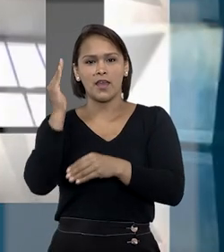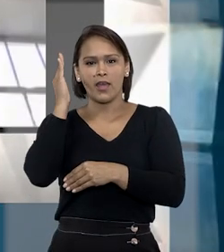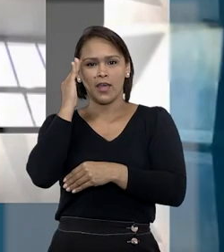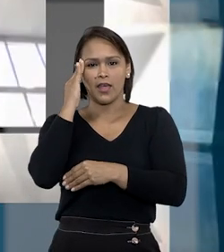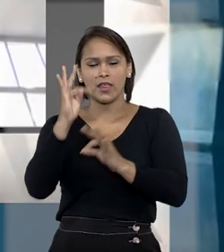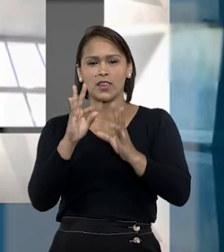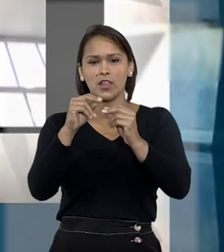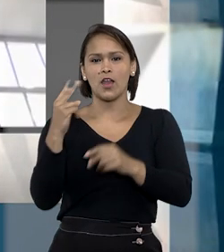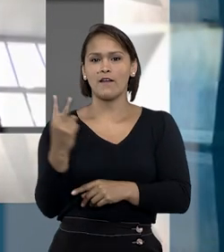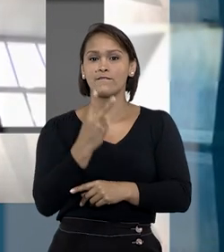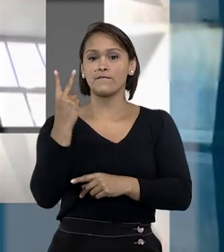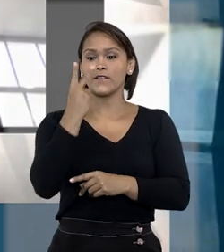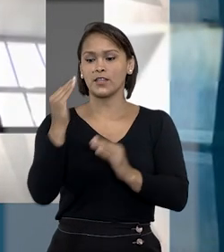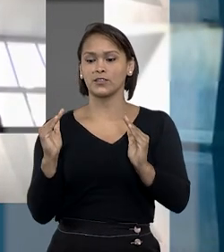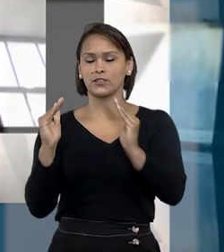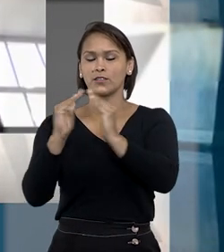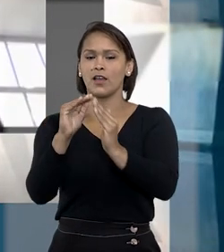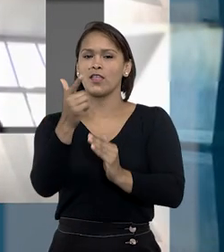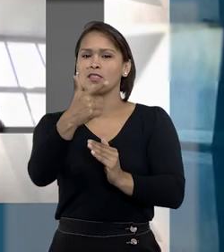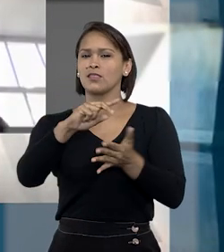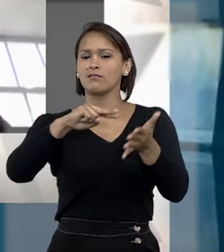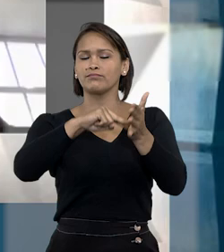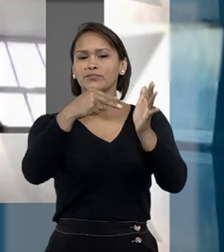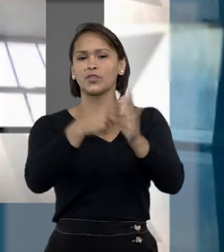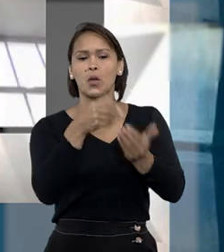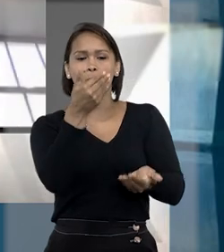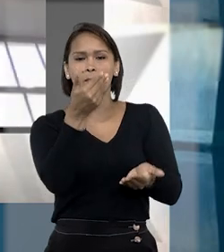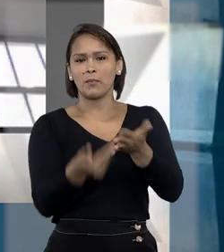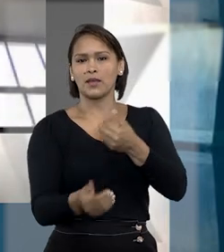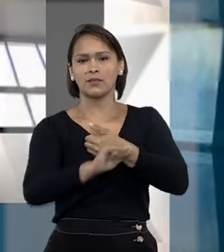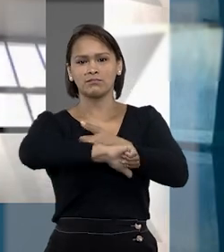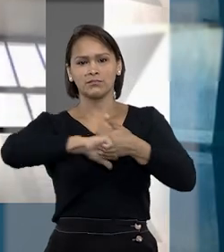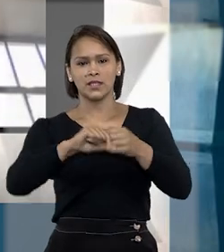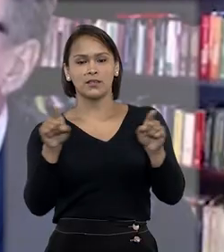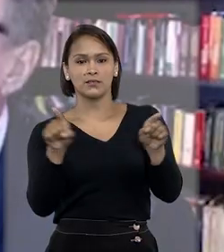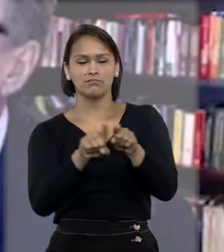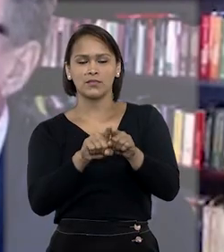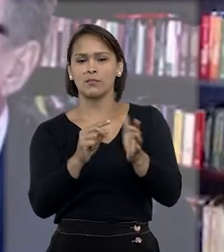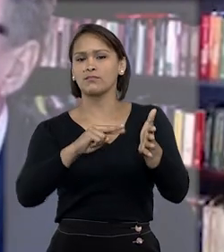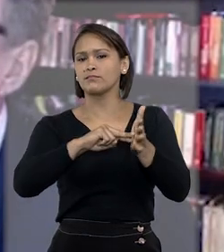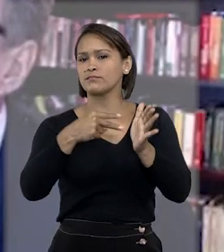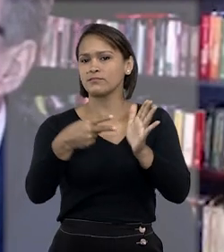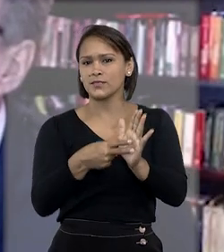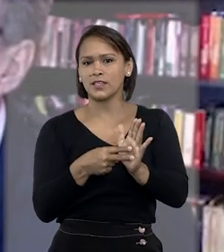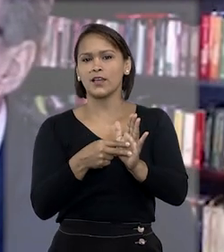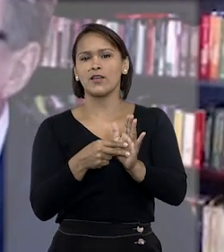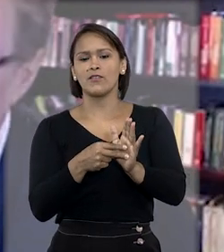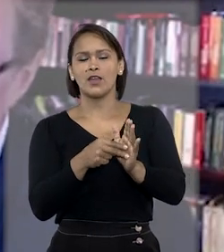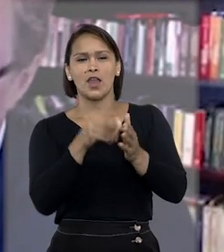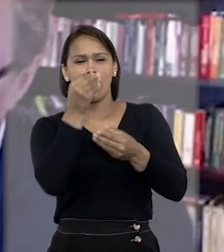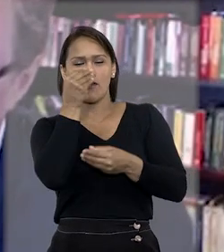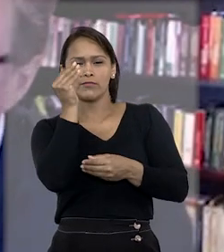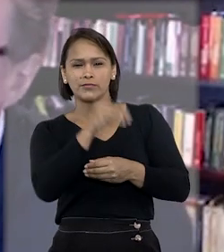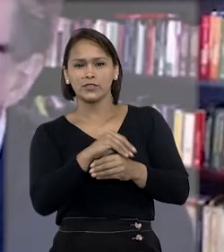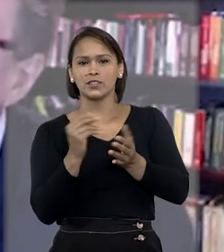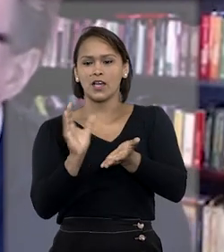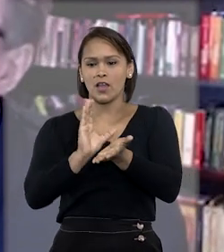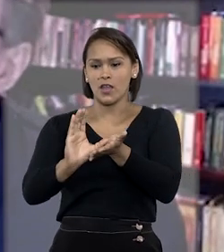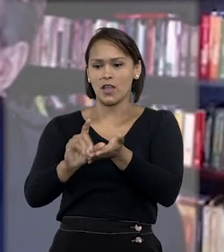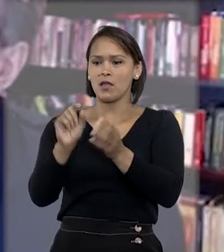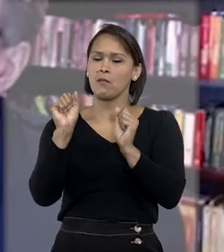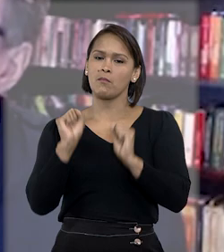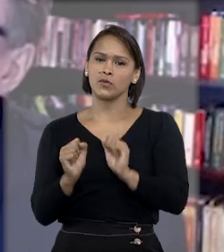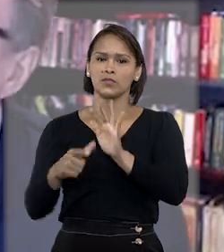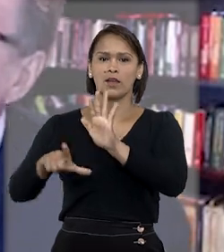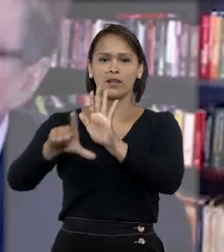entendido que eventual valorização do imóvel não se enquadra como Perdas e Danos bem como não significa a frustração de um ganho